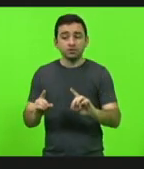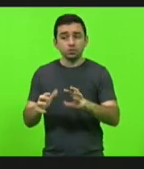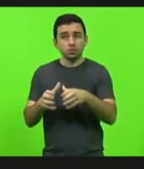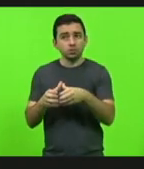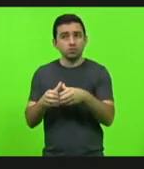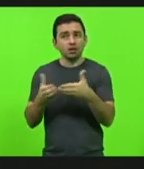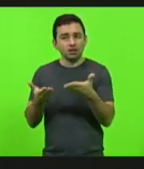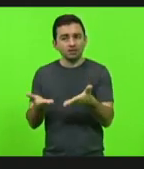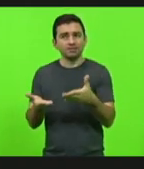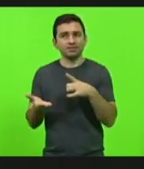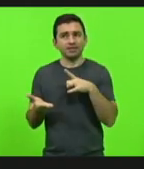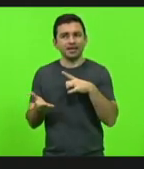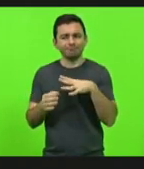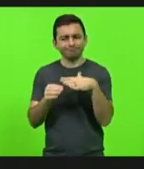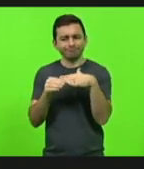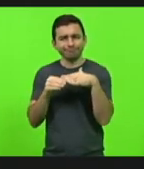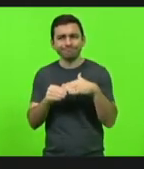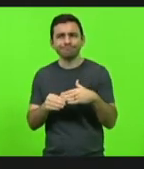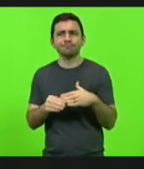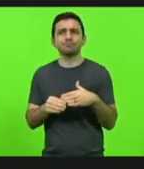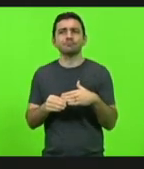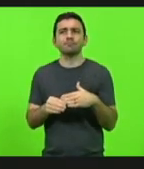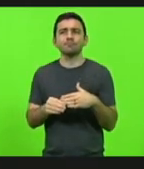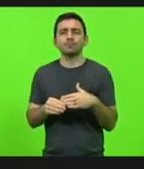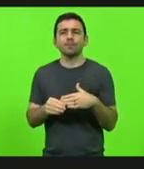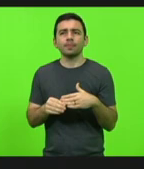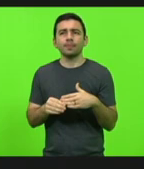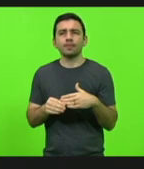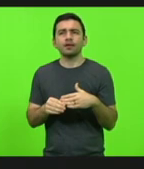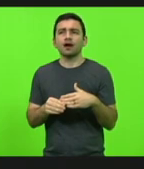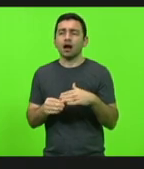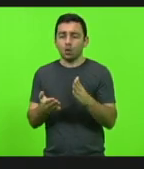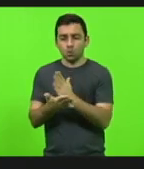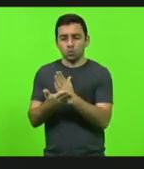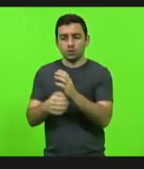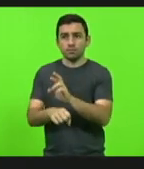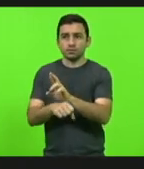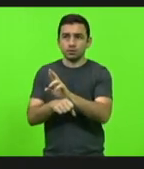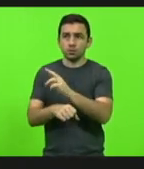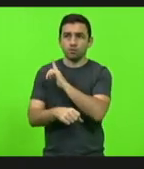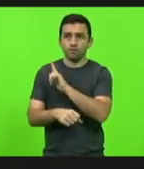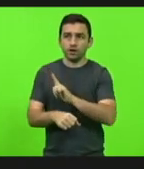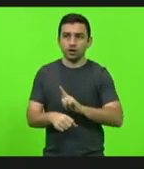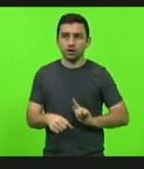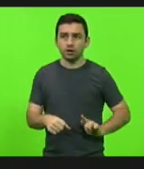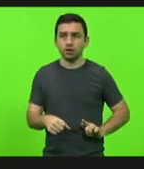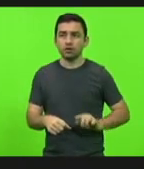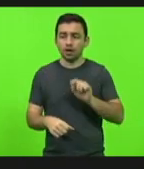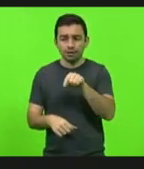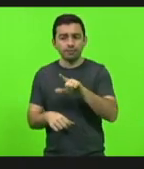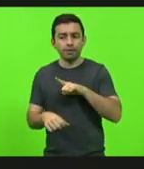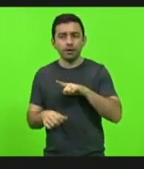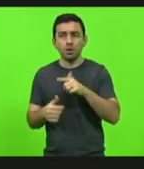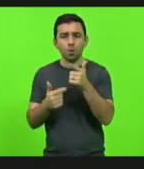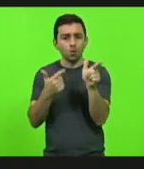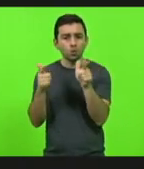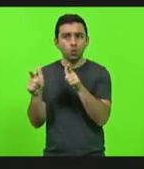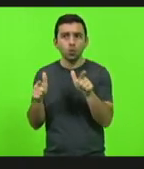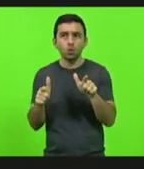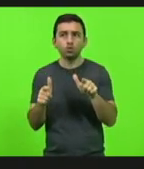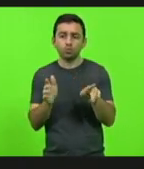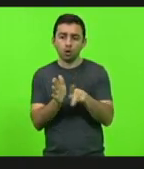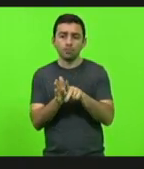uma composição também paritária onde elas têm temos representantes do Governo da representante de outras esferas a